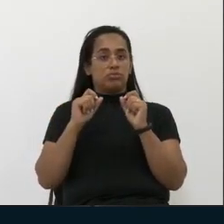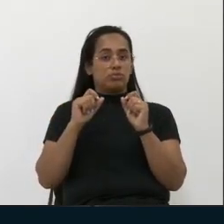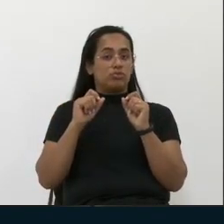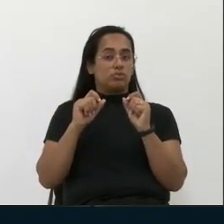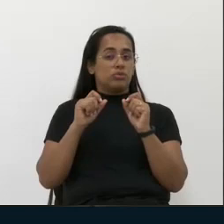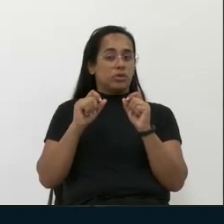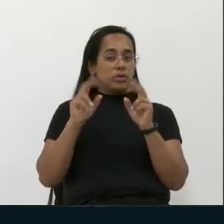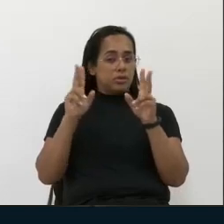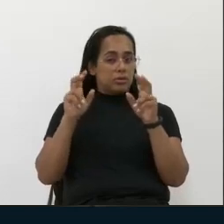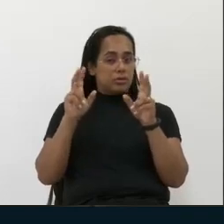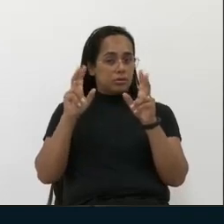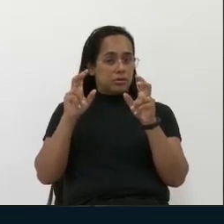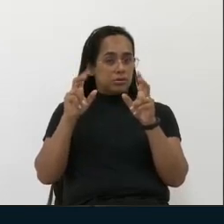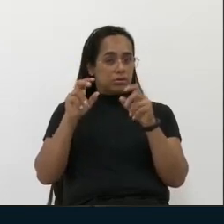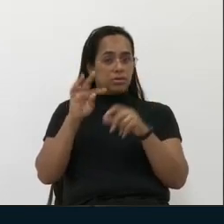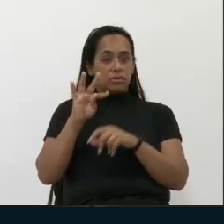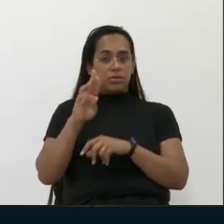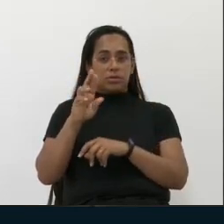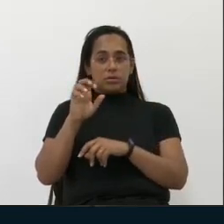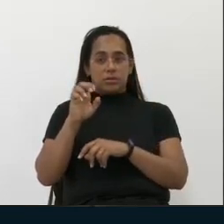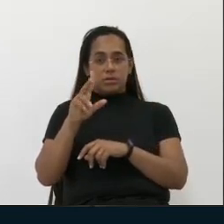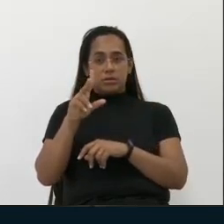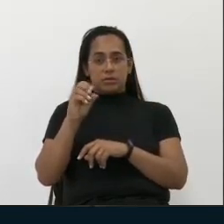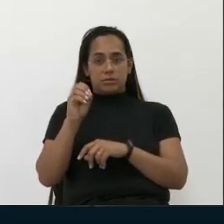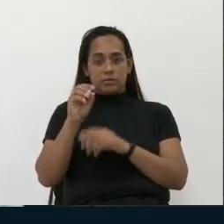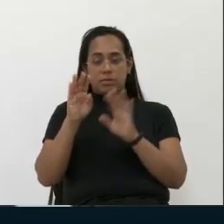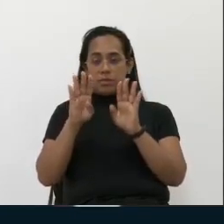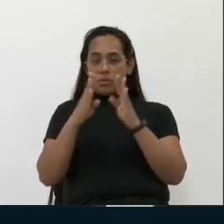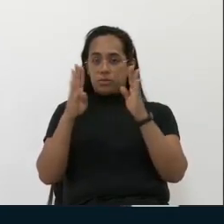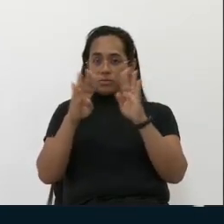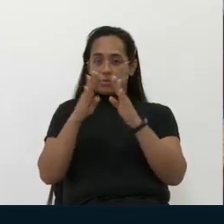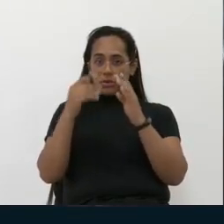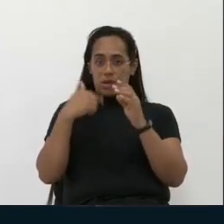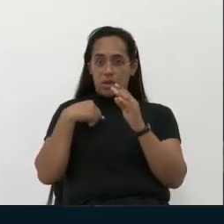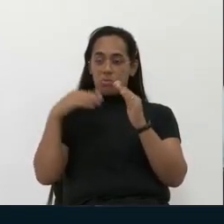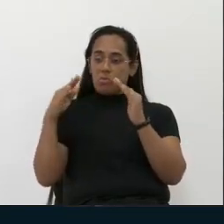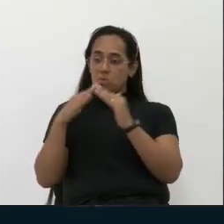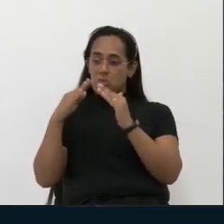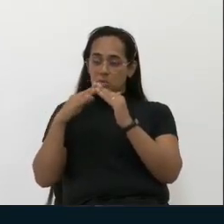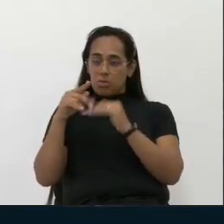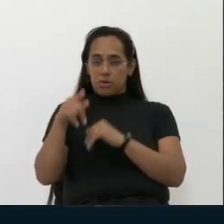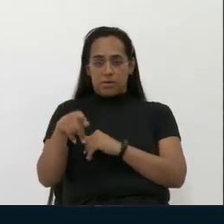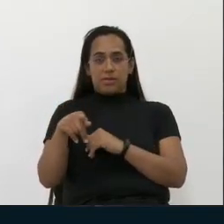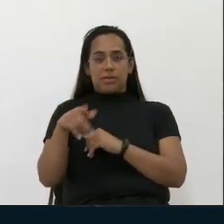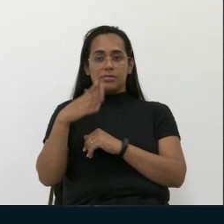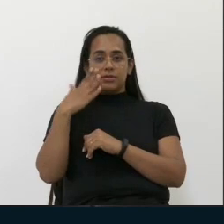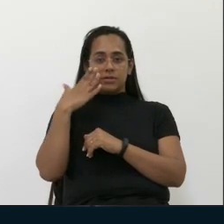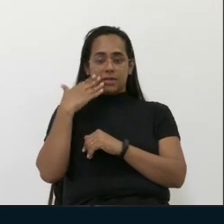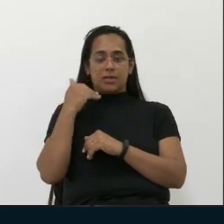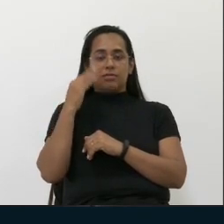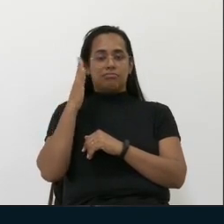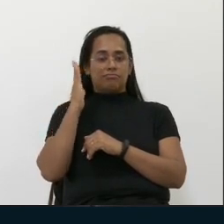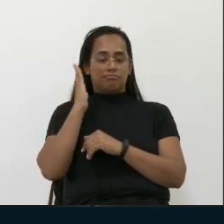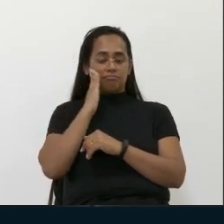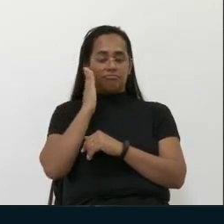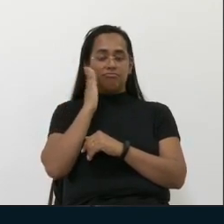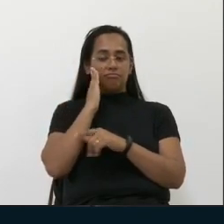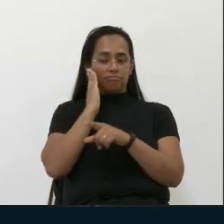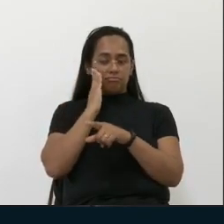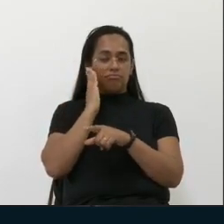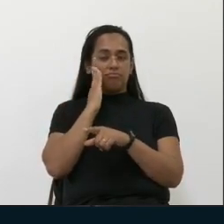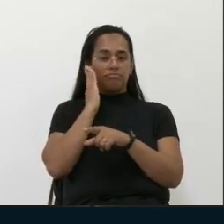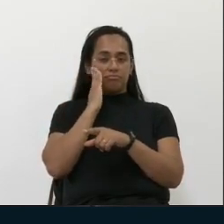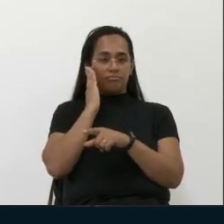Sucesso, eu moro lá, passo lá, sei o que acontece lá, e o problema da mobilidade não se dá